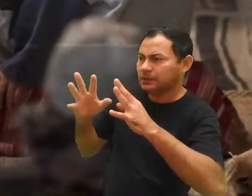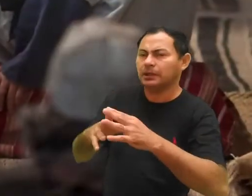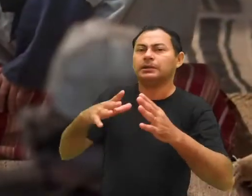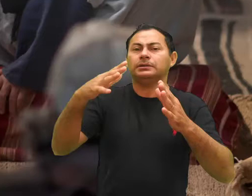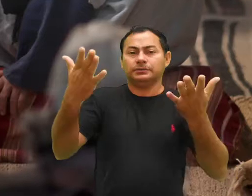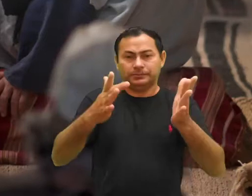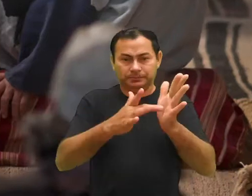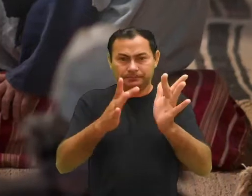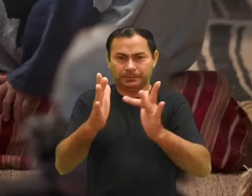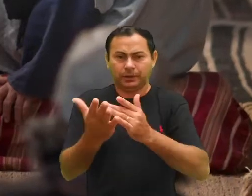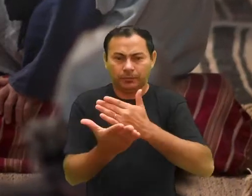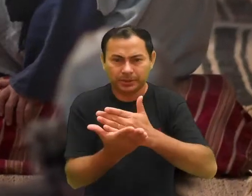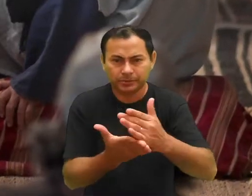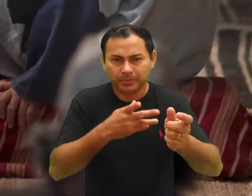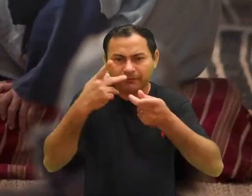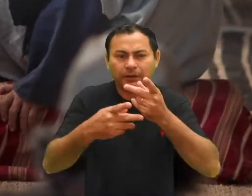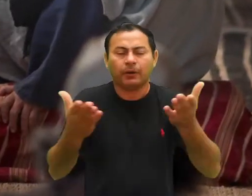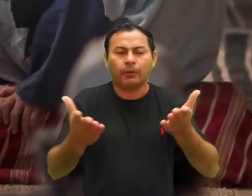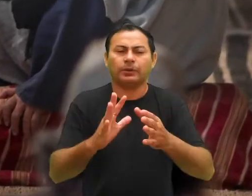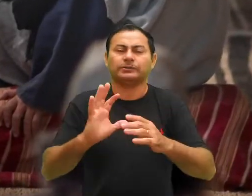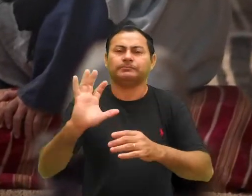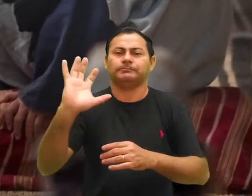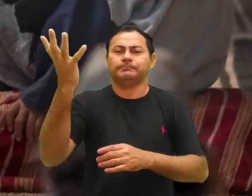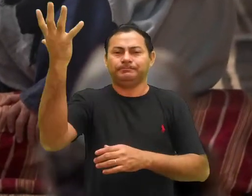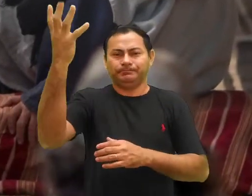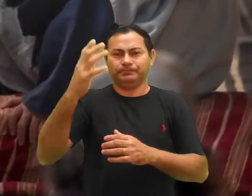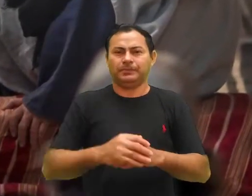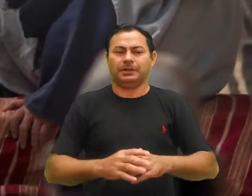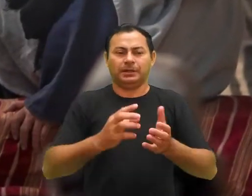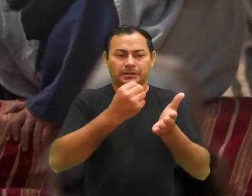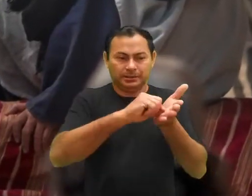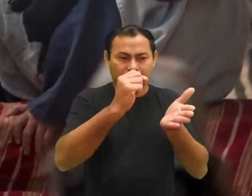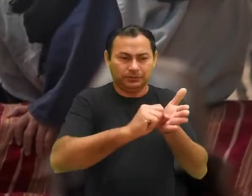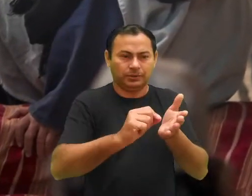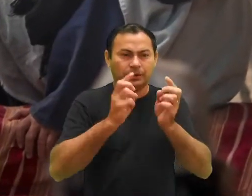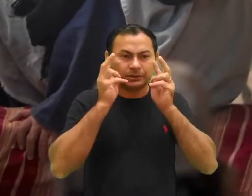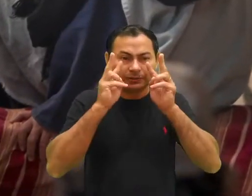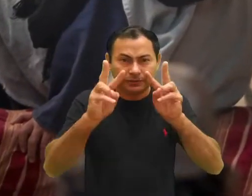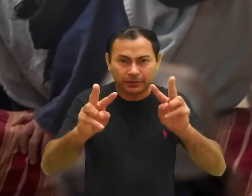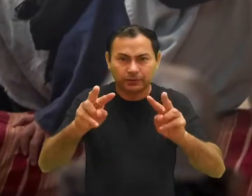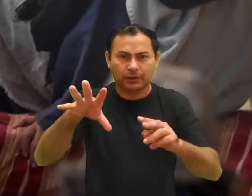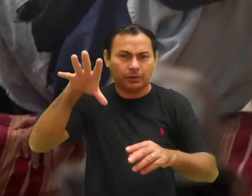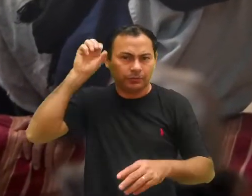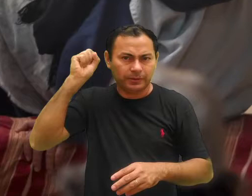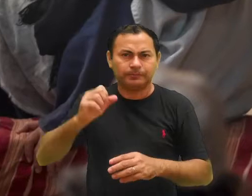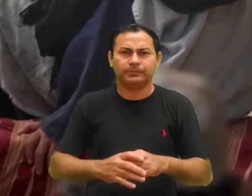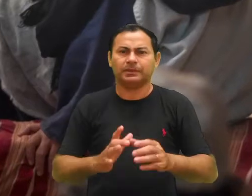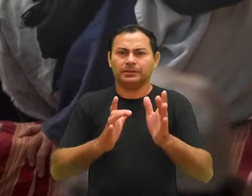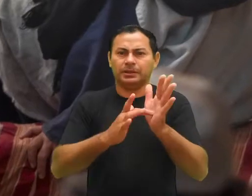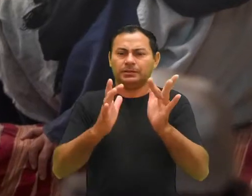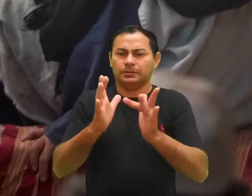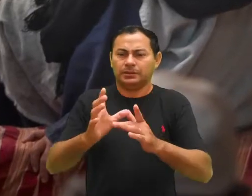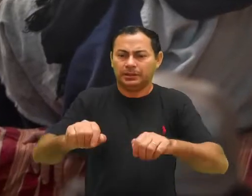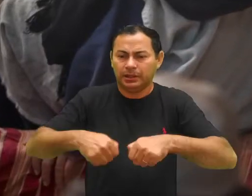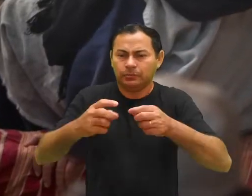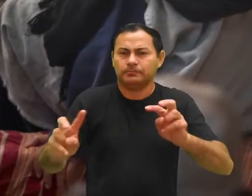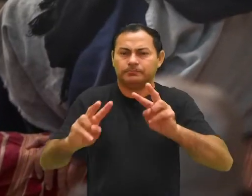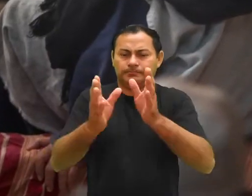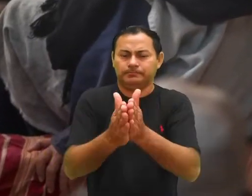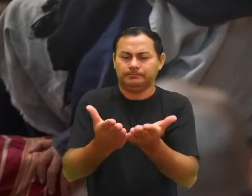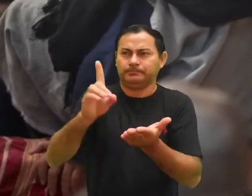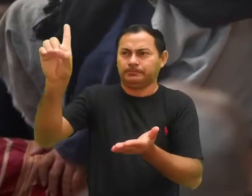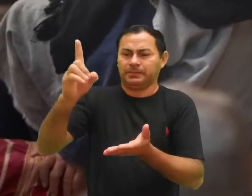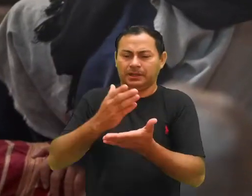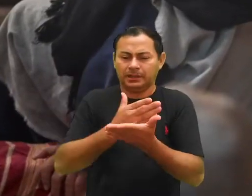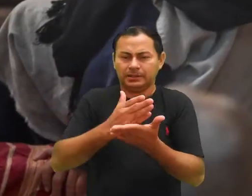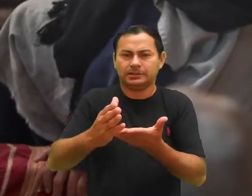fitos nele. Daí então Jesus disse, hoje se cumpriu a Escritura que vocês acabaram de ouvir. Jesus deu um alto valor